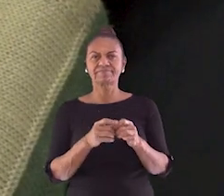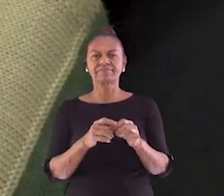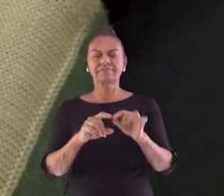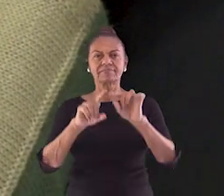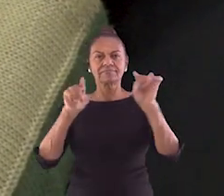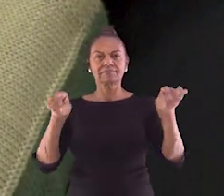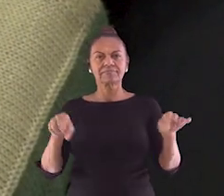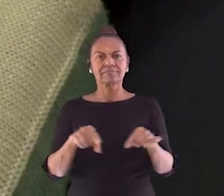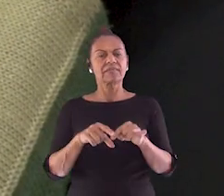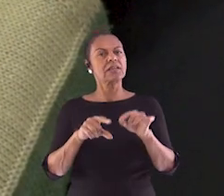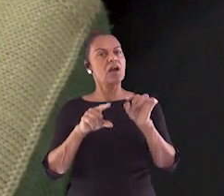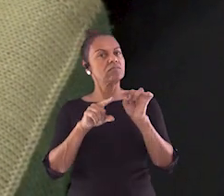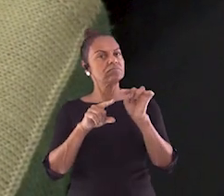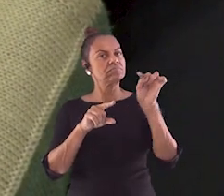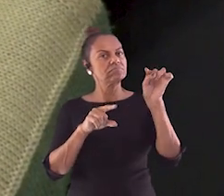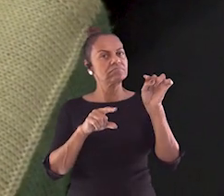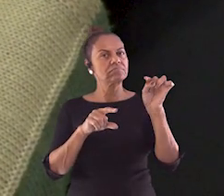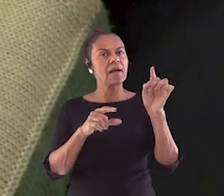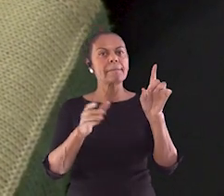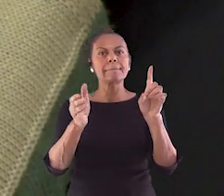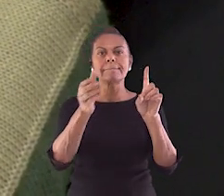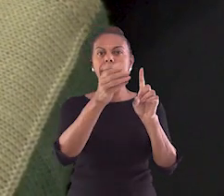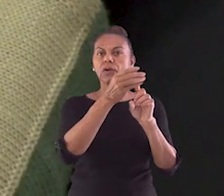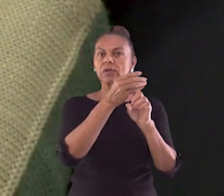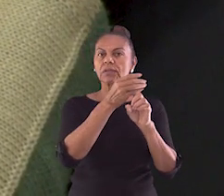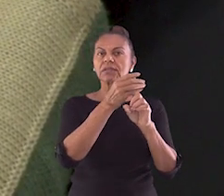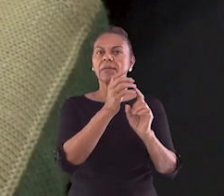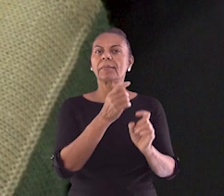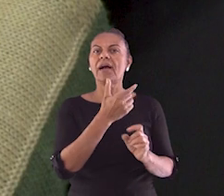setinha e vamos falar da